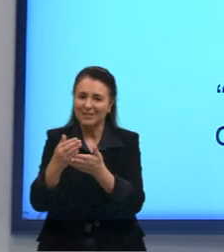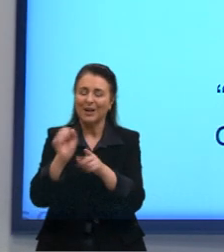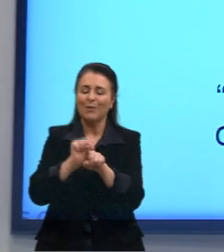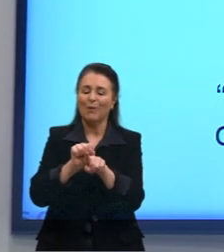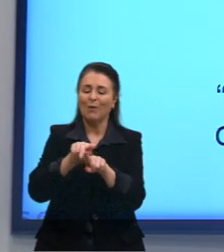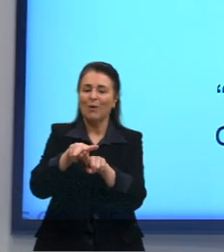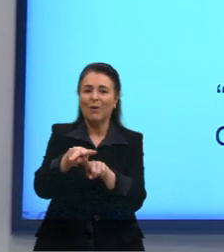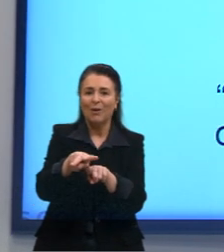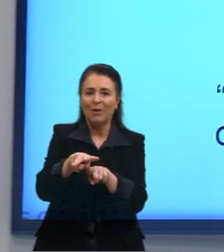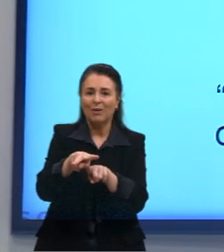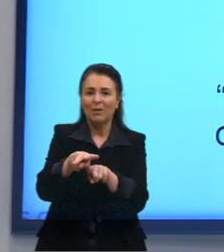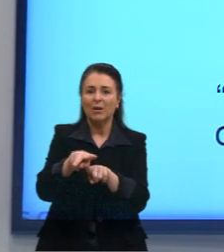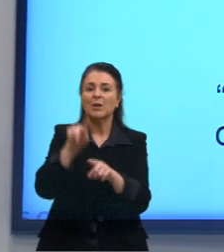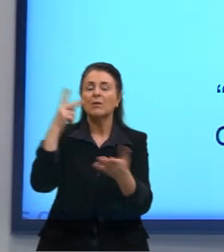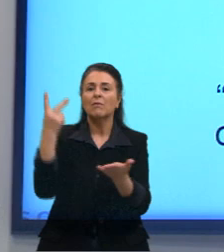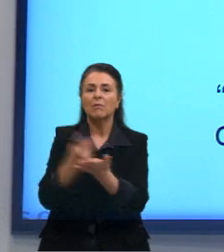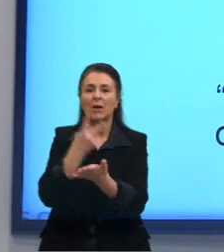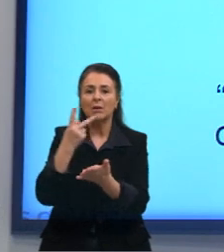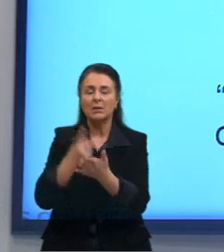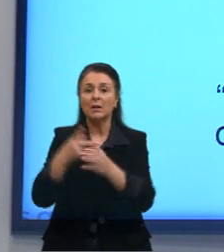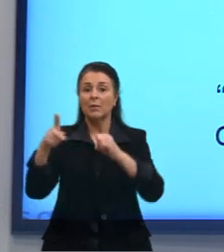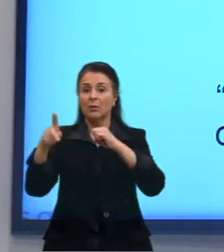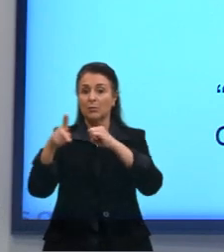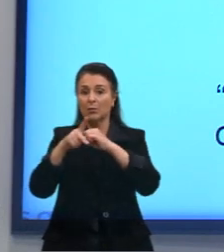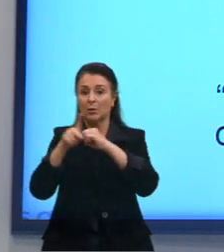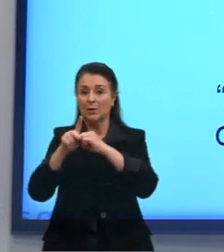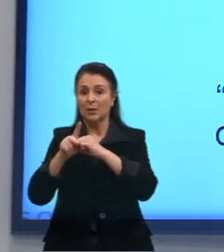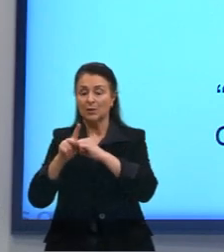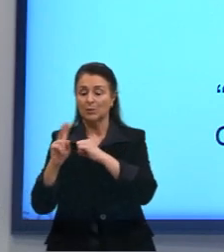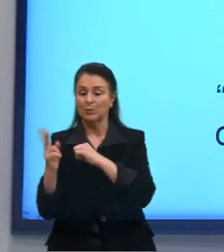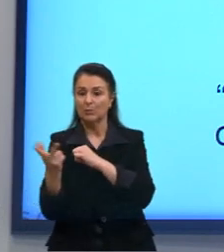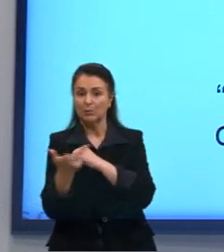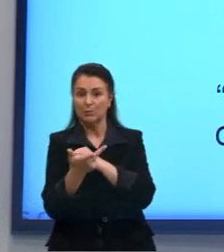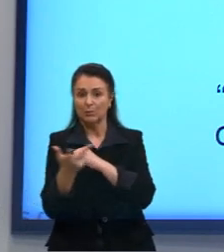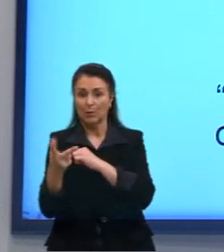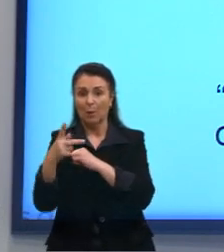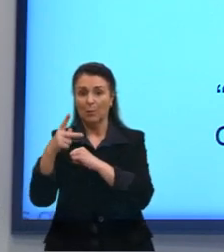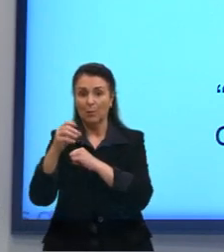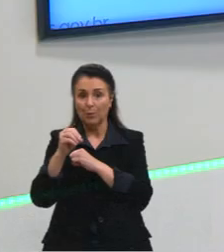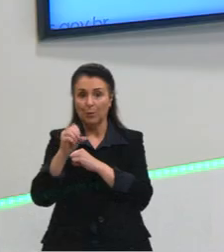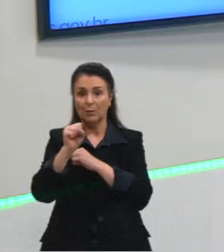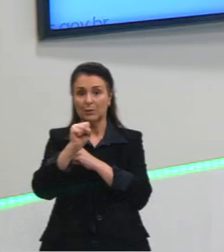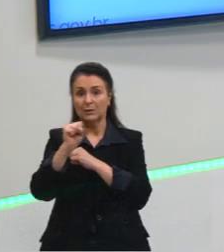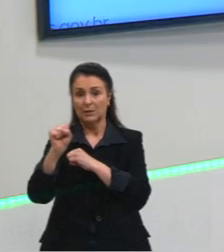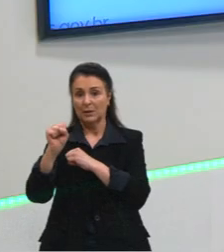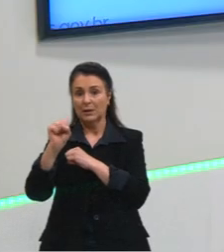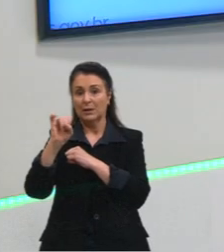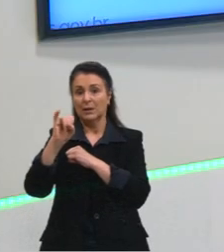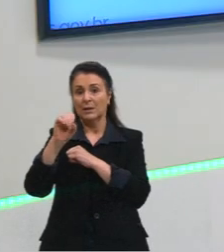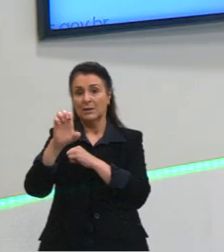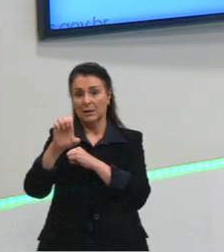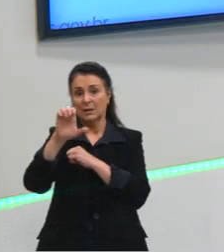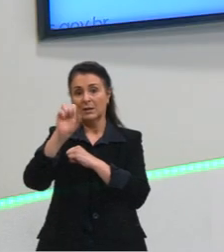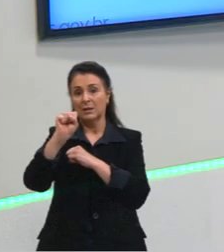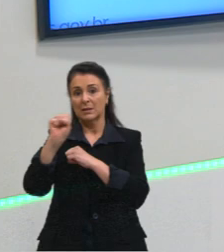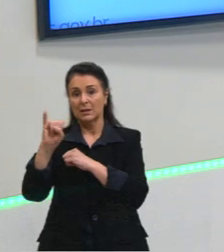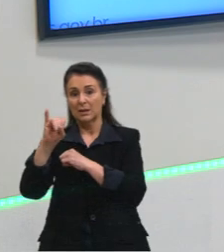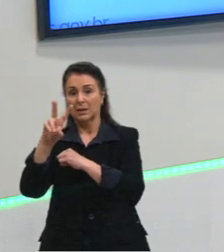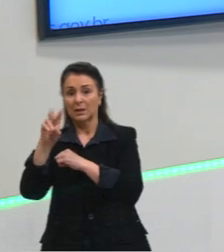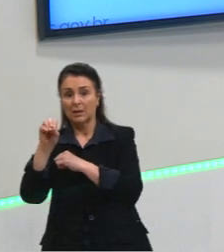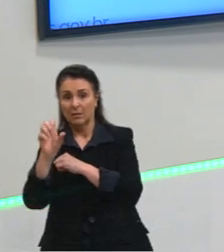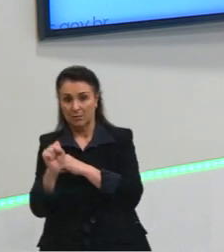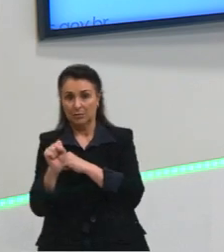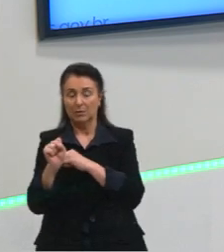e isso vai acontecer muito com os pronomes possessivos a gente vai ter mais adiante aulas que a gente vai falar especificamente